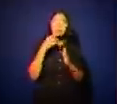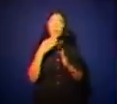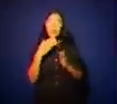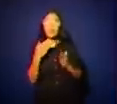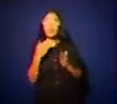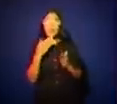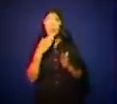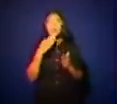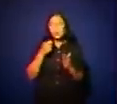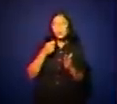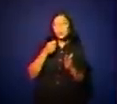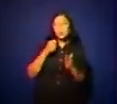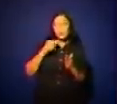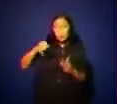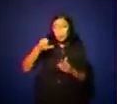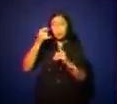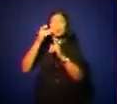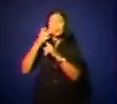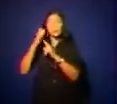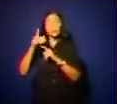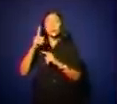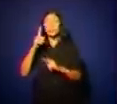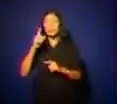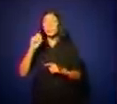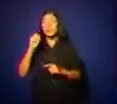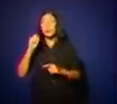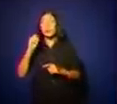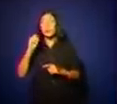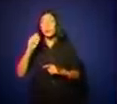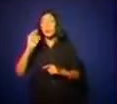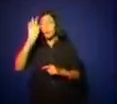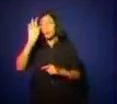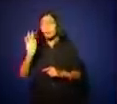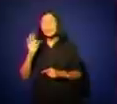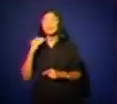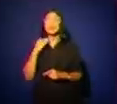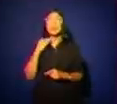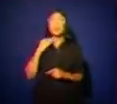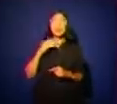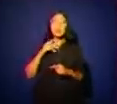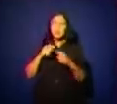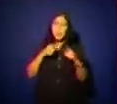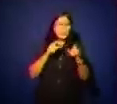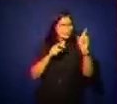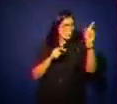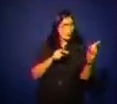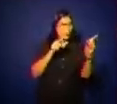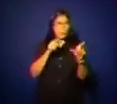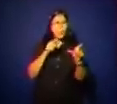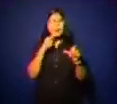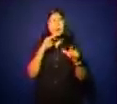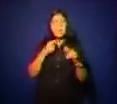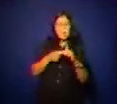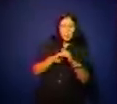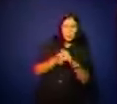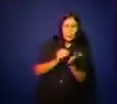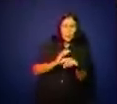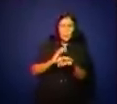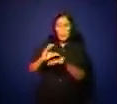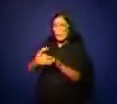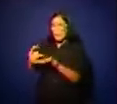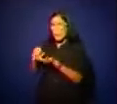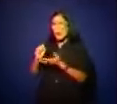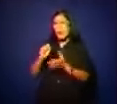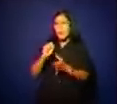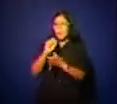o governo paga hoje você tem 18% em bancos e o resto tá nas pessoas né O resto tá em Fundos né tá em seguradoras